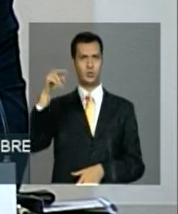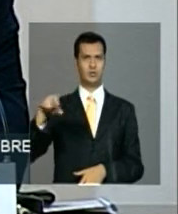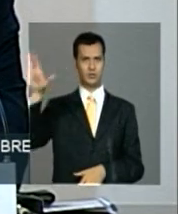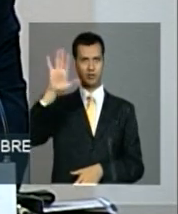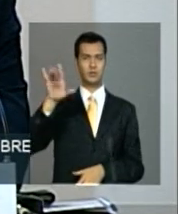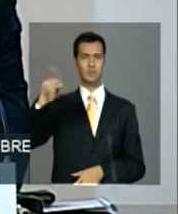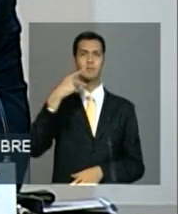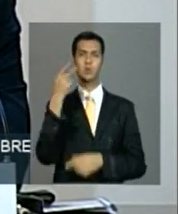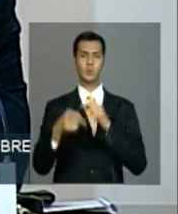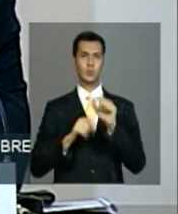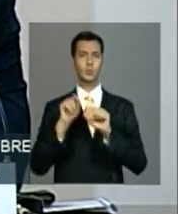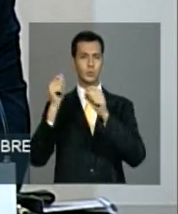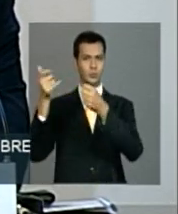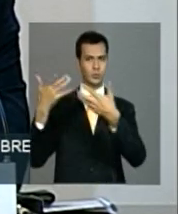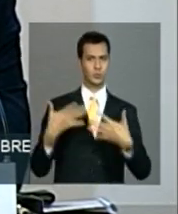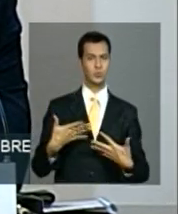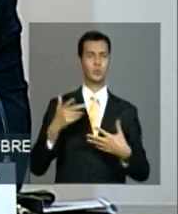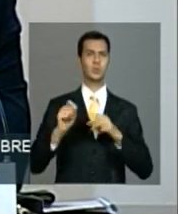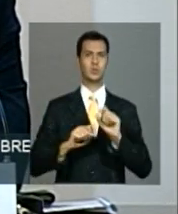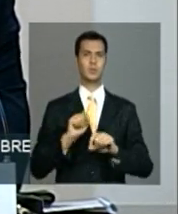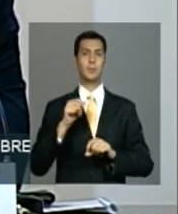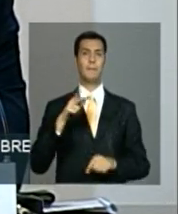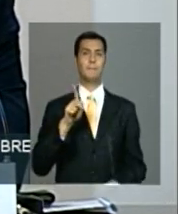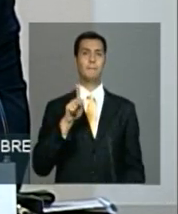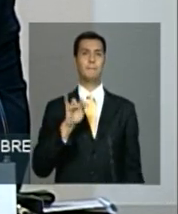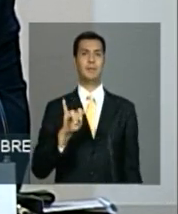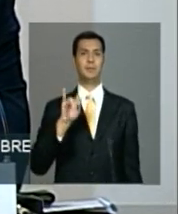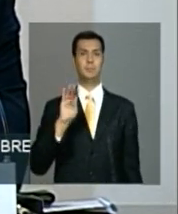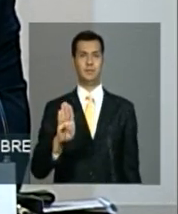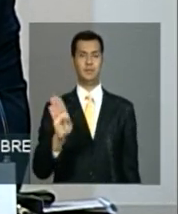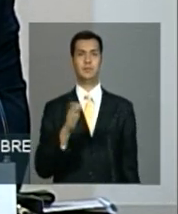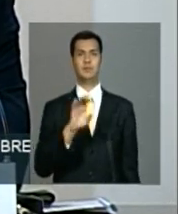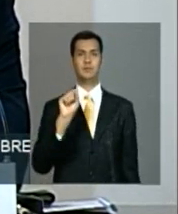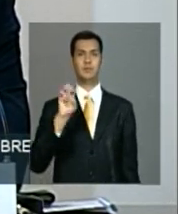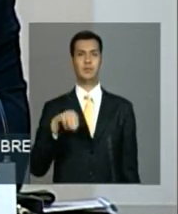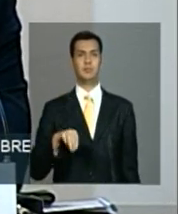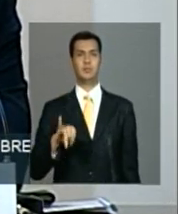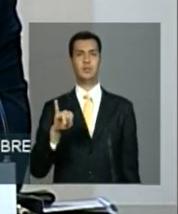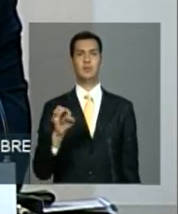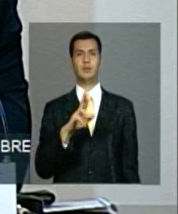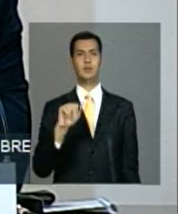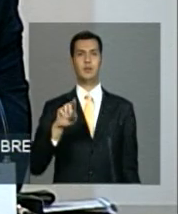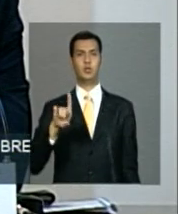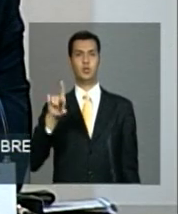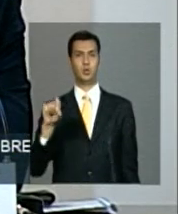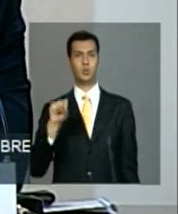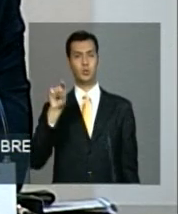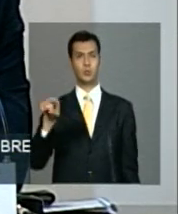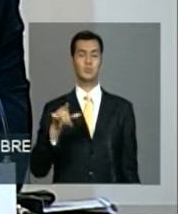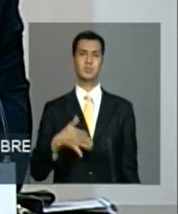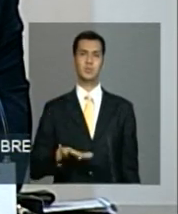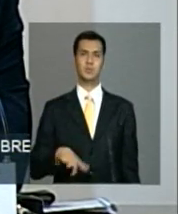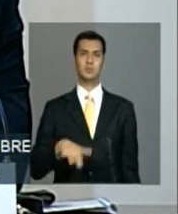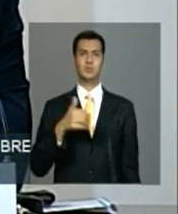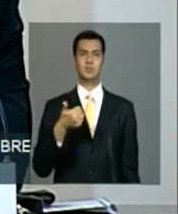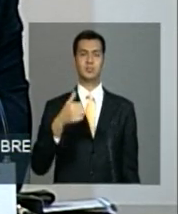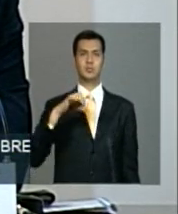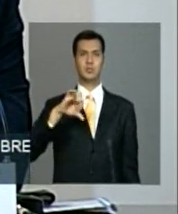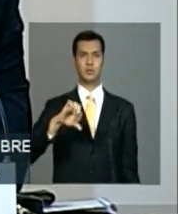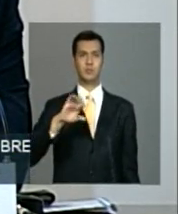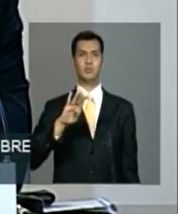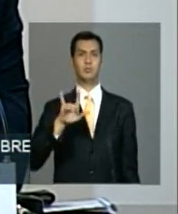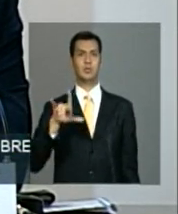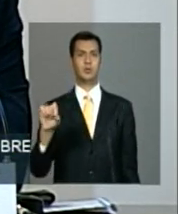o PIB agropecuário do semiárido está estimado para esse ano de 2012 em torno de R 19